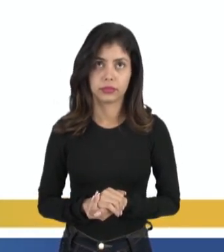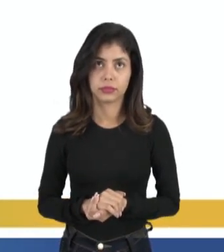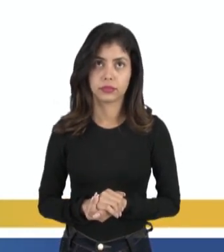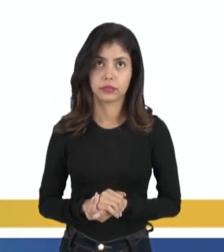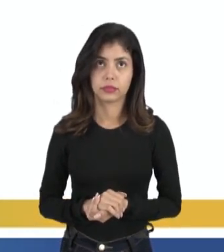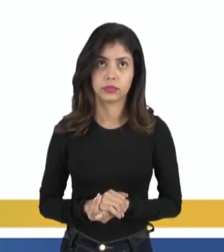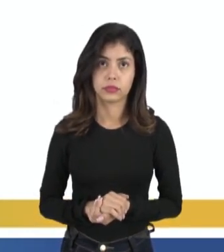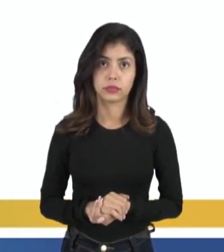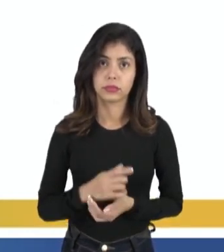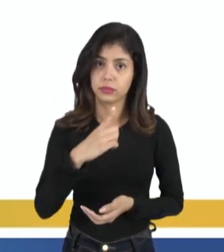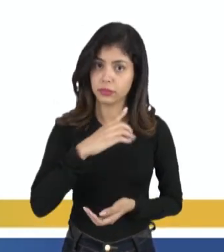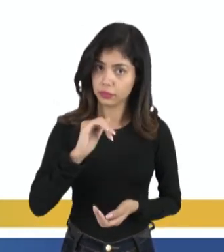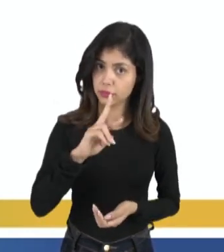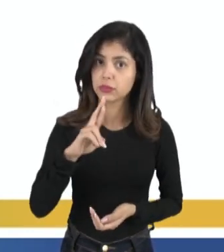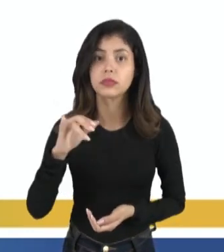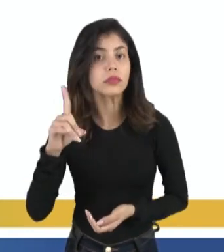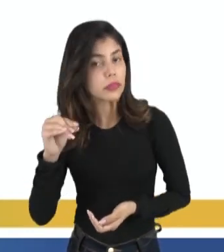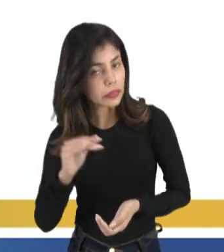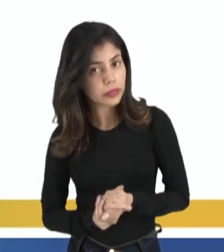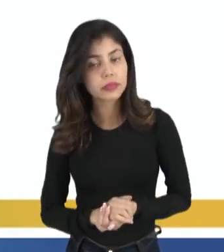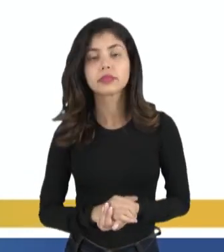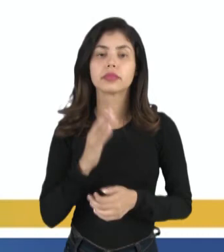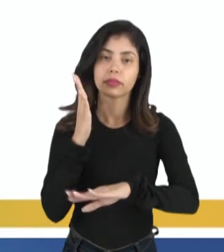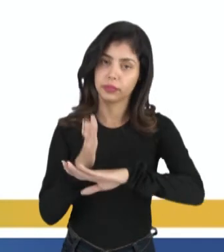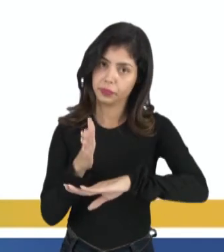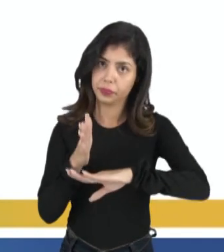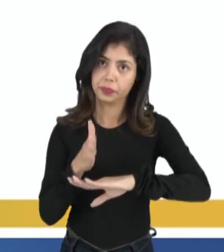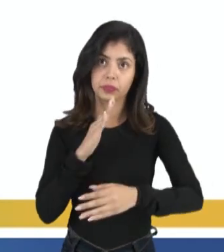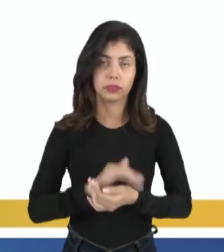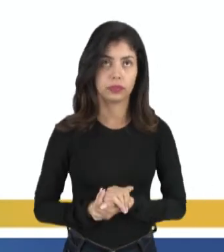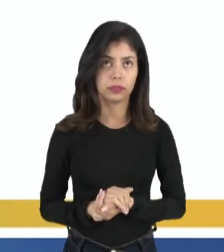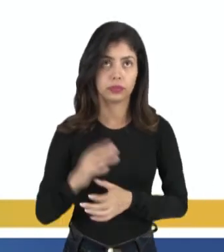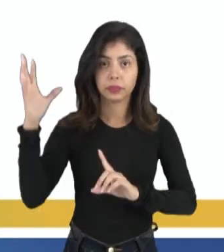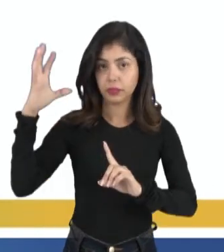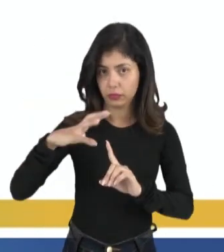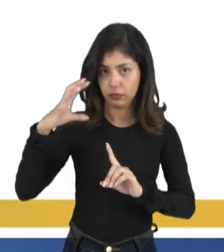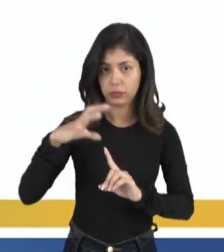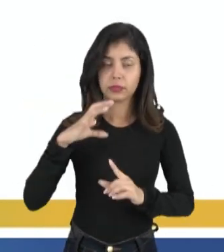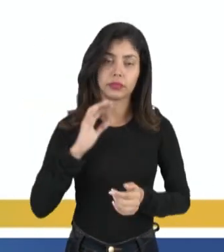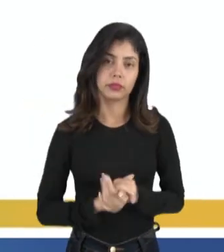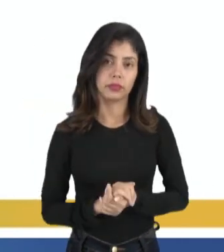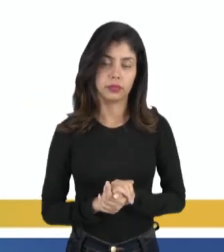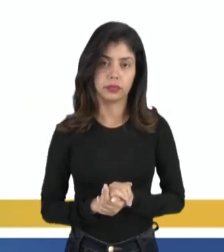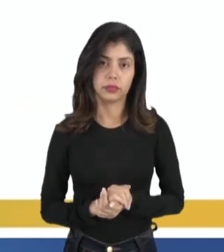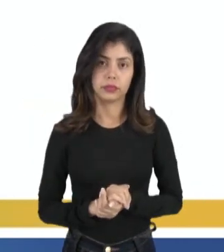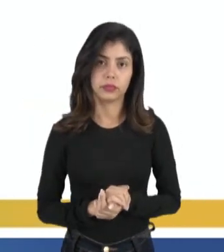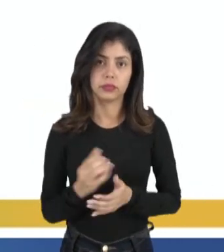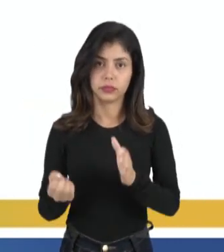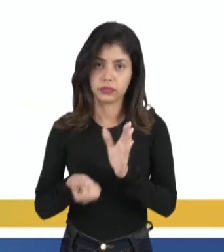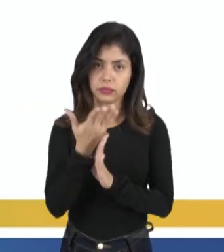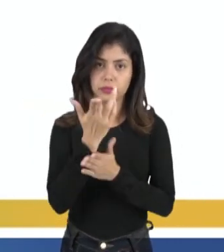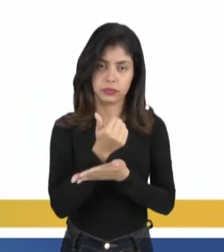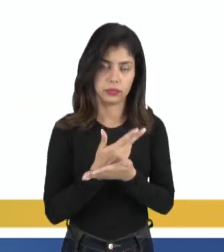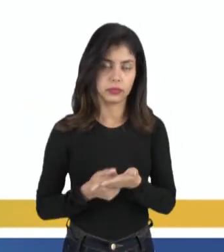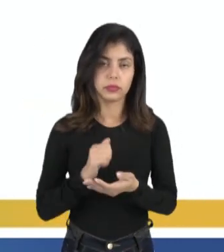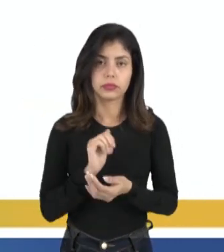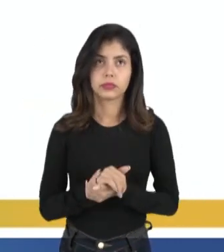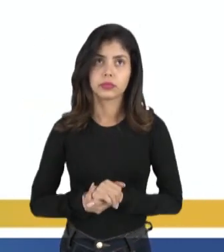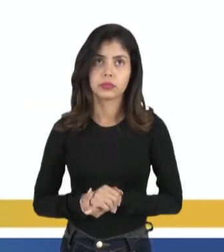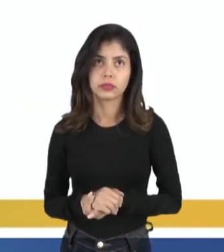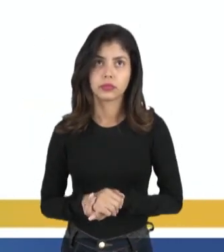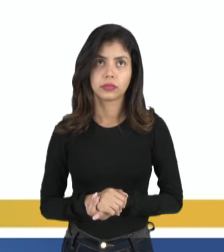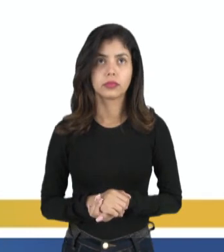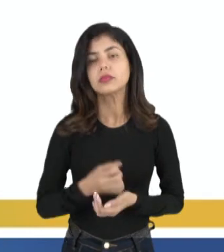ótimo né acontecimentos ocorridos na idade moderna que influenciaram nessas criações artísticas